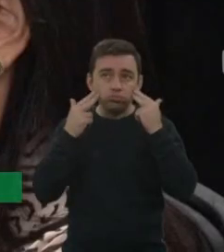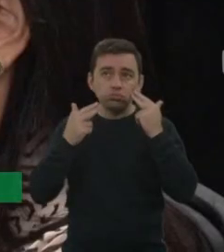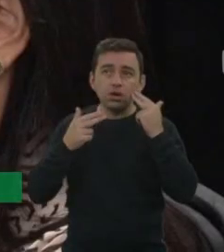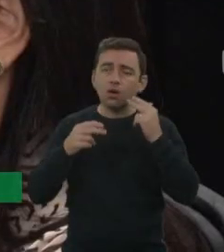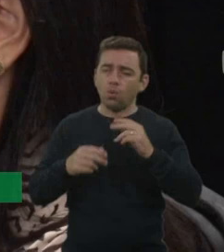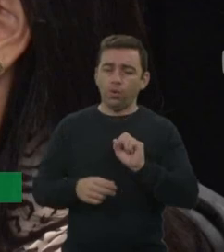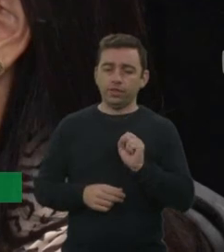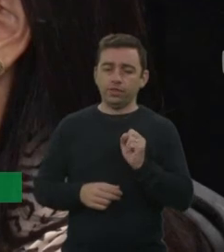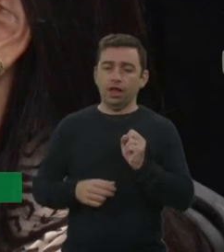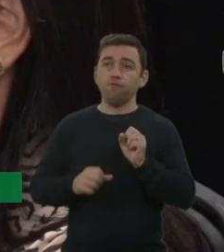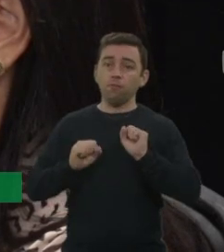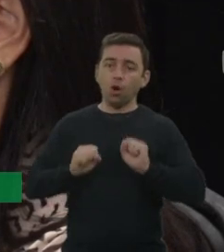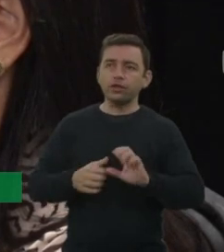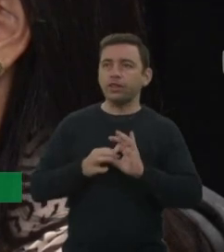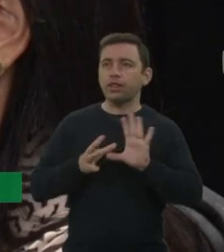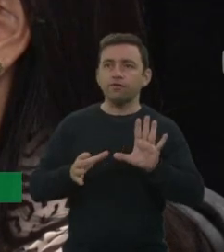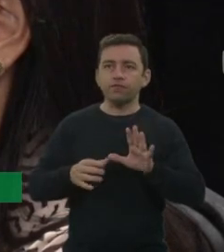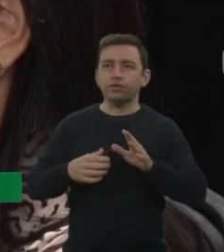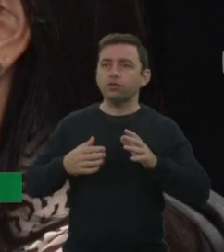de parto normal.